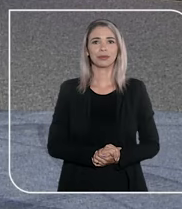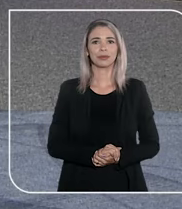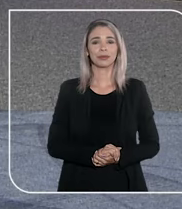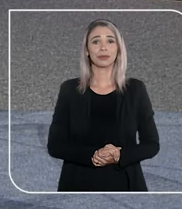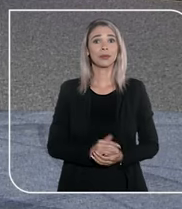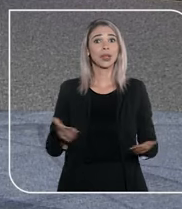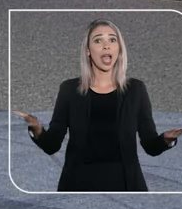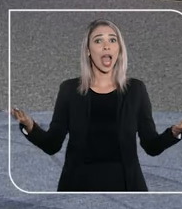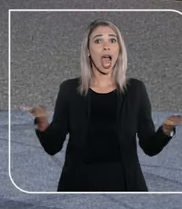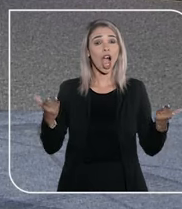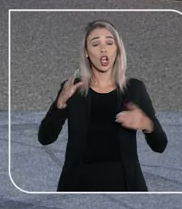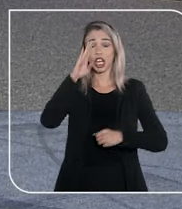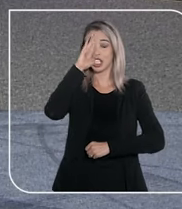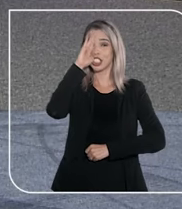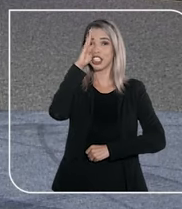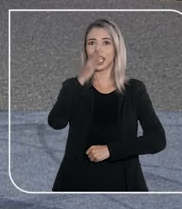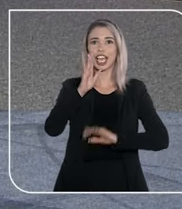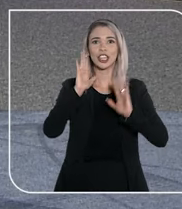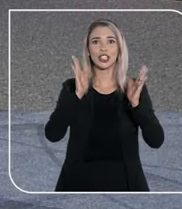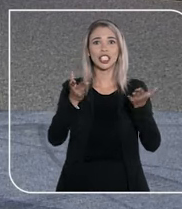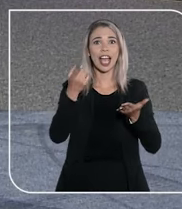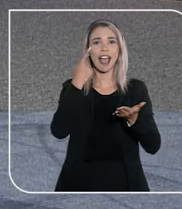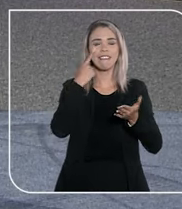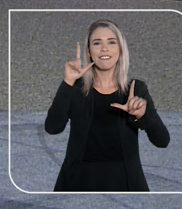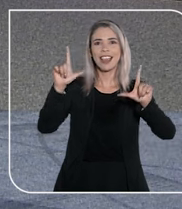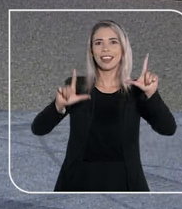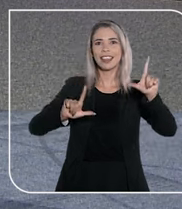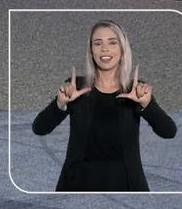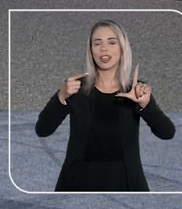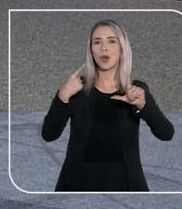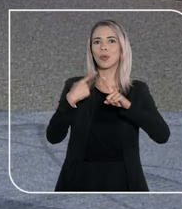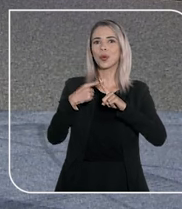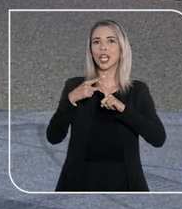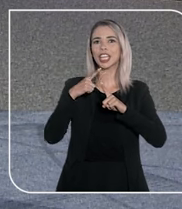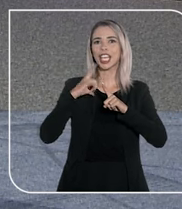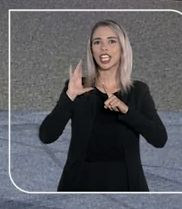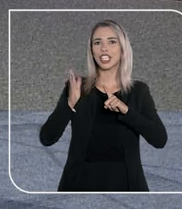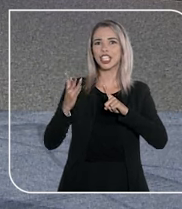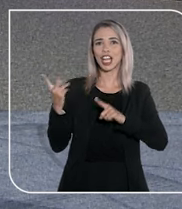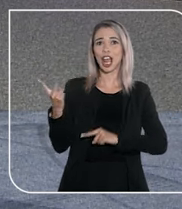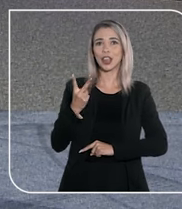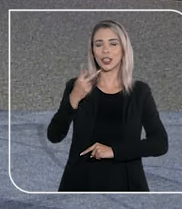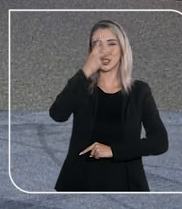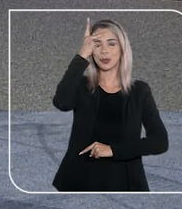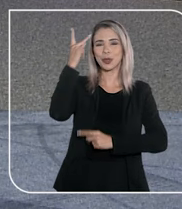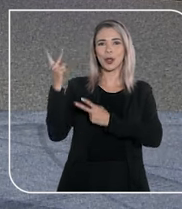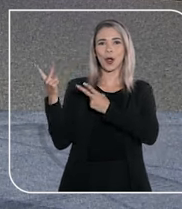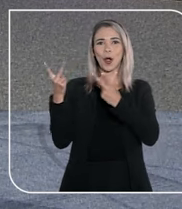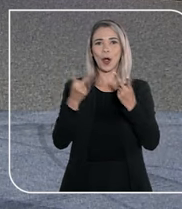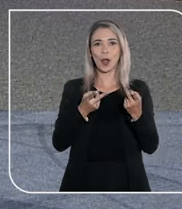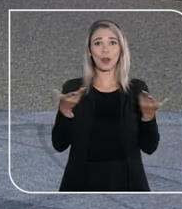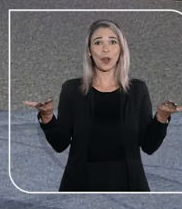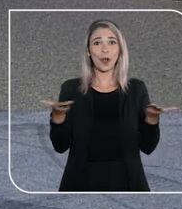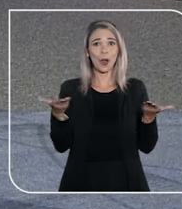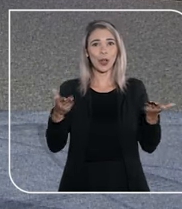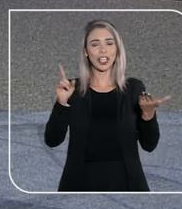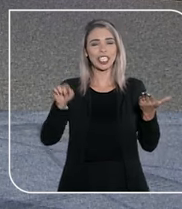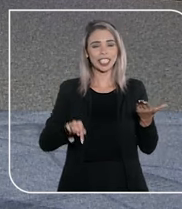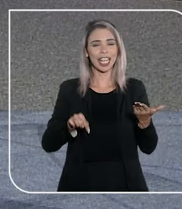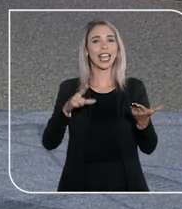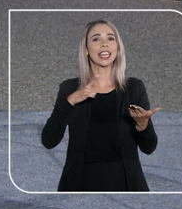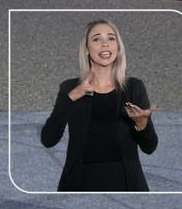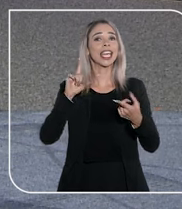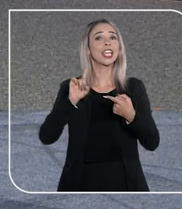E agora a gente vai direto aqui, bora olhar para o nosso telão, porque eu já estou com os meus dois convidados de hoje aqui do Entender Direito. Nós